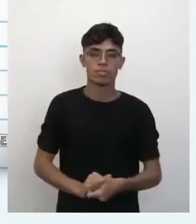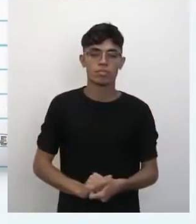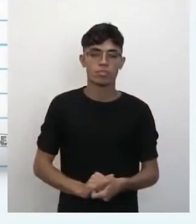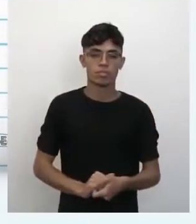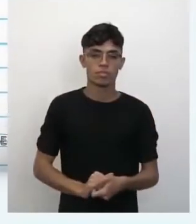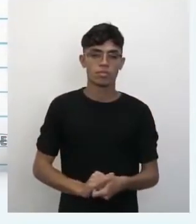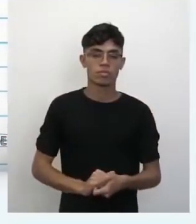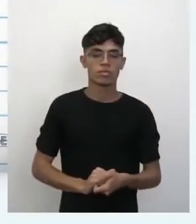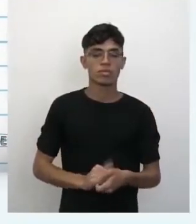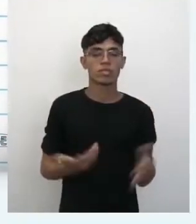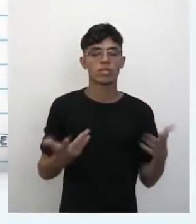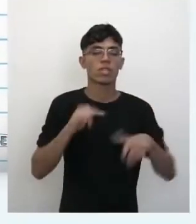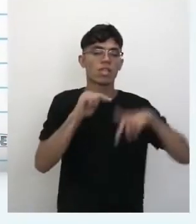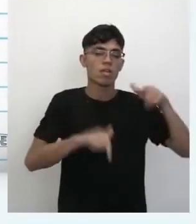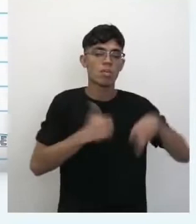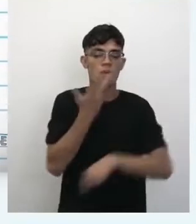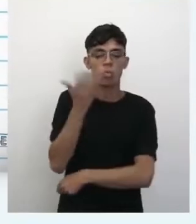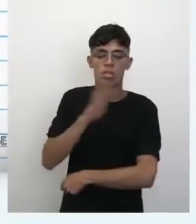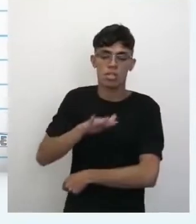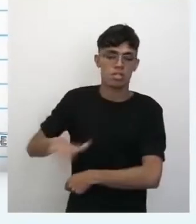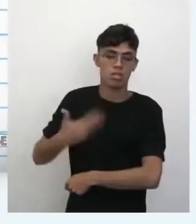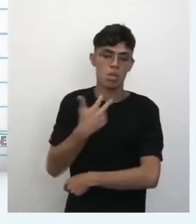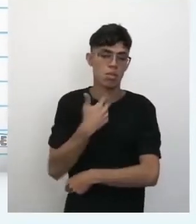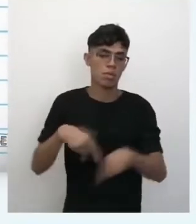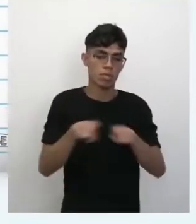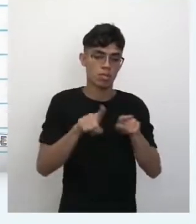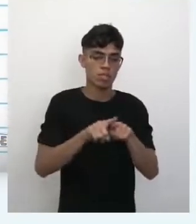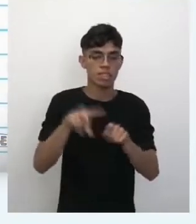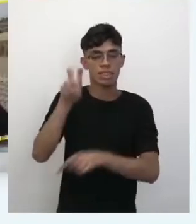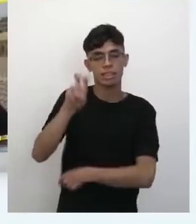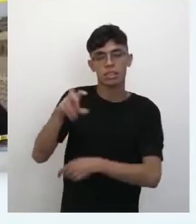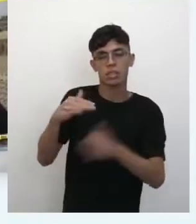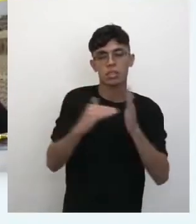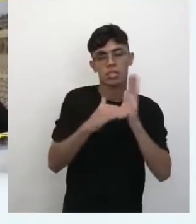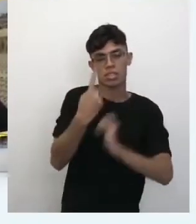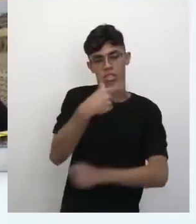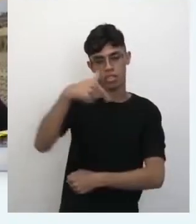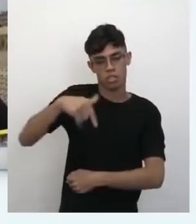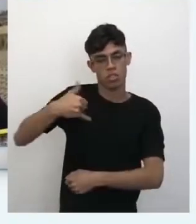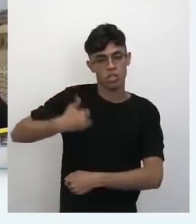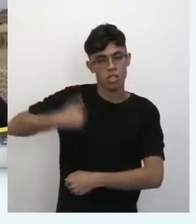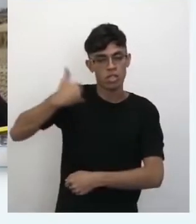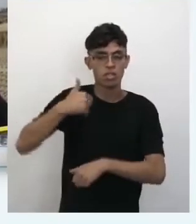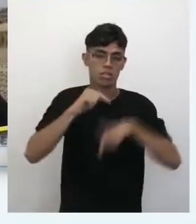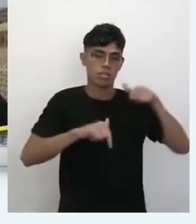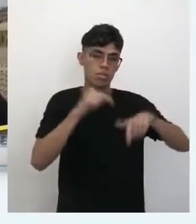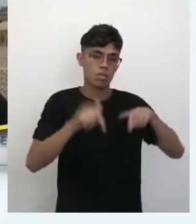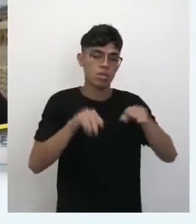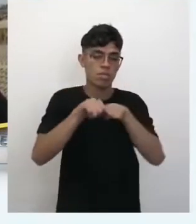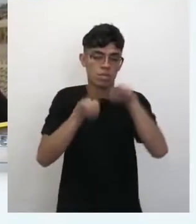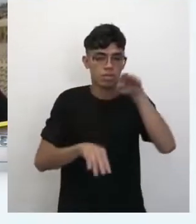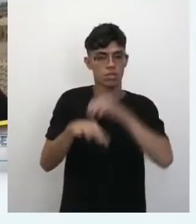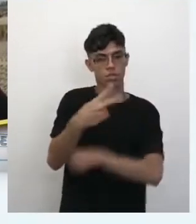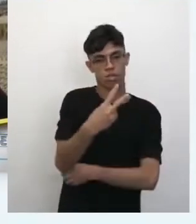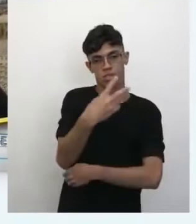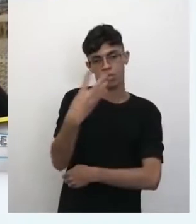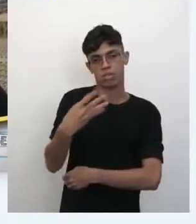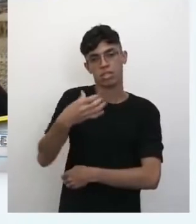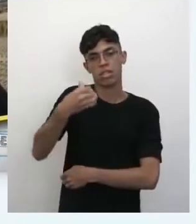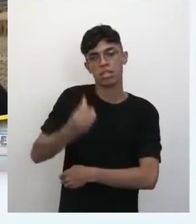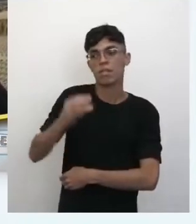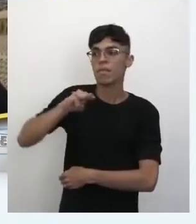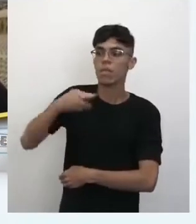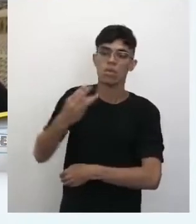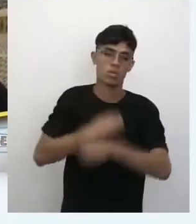trabalho infantil. Embora o número de crianças de 5 a 17 anos que trabalham tenha diminuído de 246 milhões